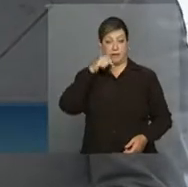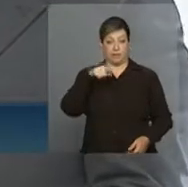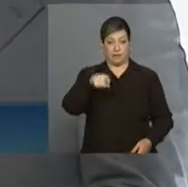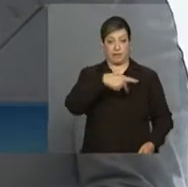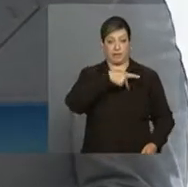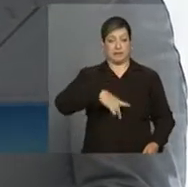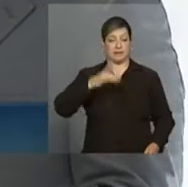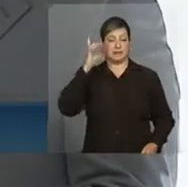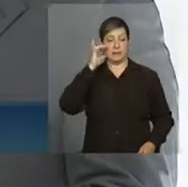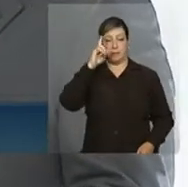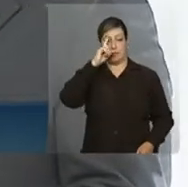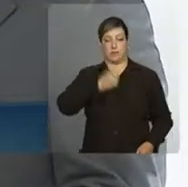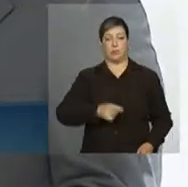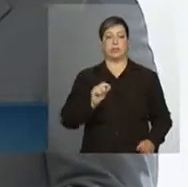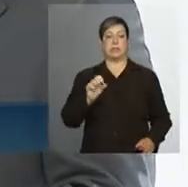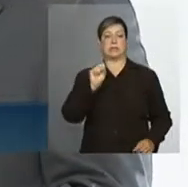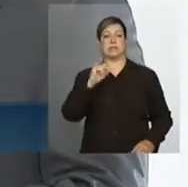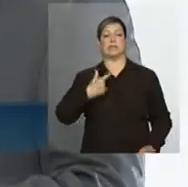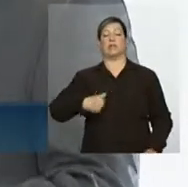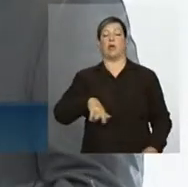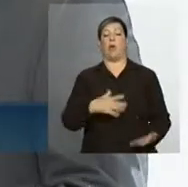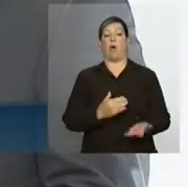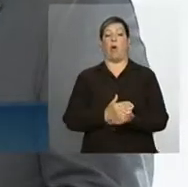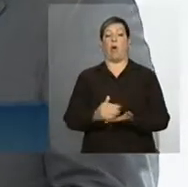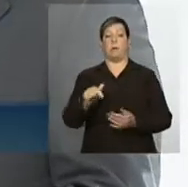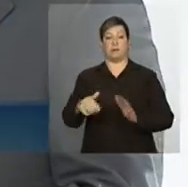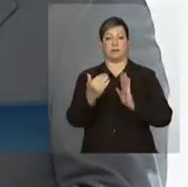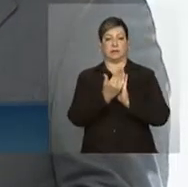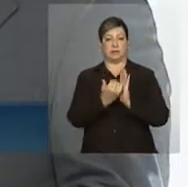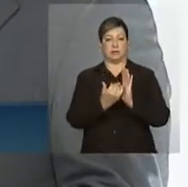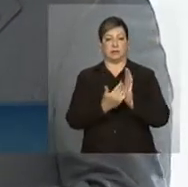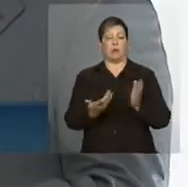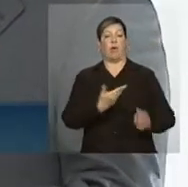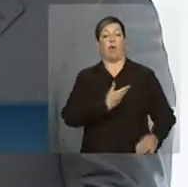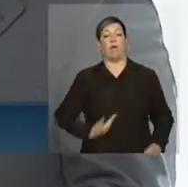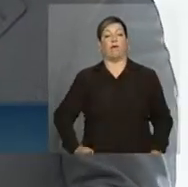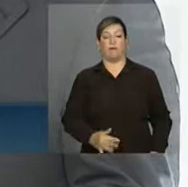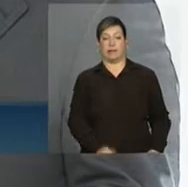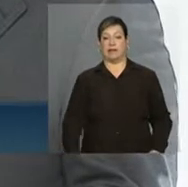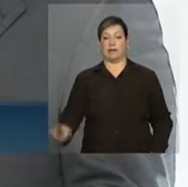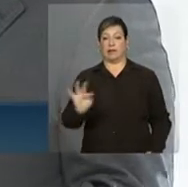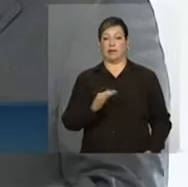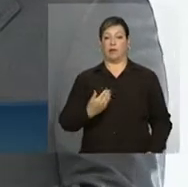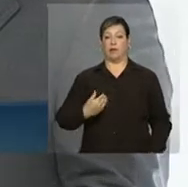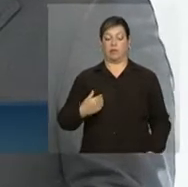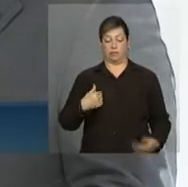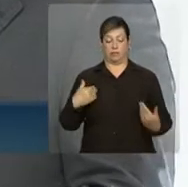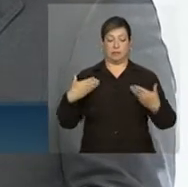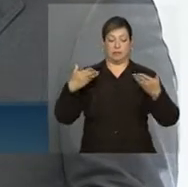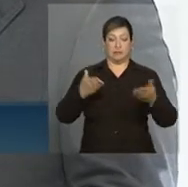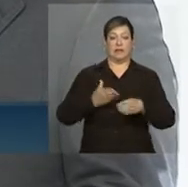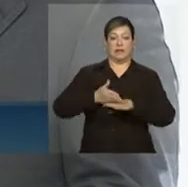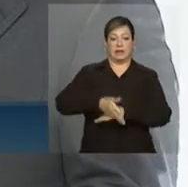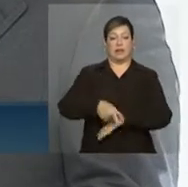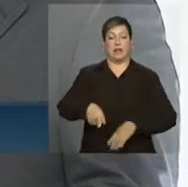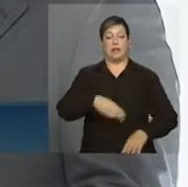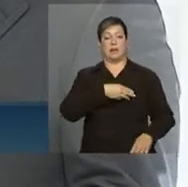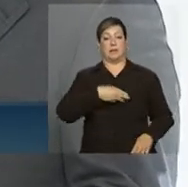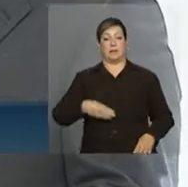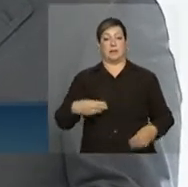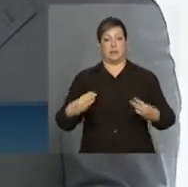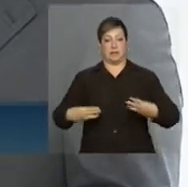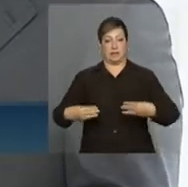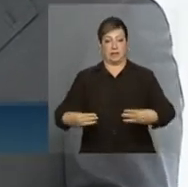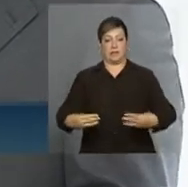nós iniciássemos esse programa, né, o governo federal, nós entramos no Ministério, encontramos em andamento o programa e